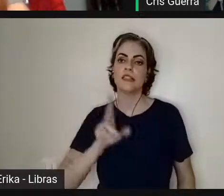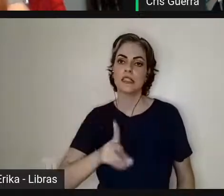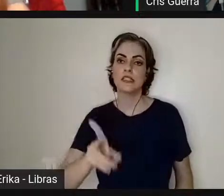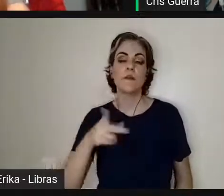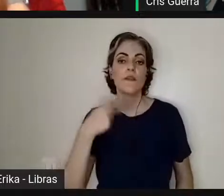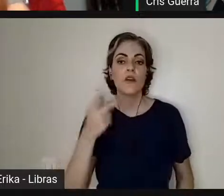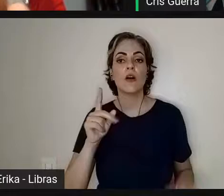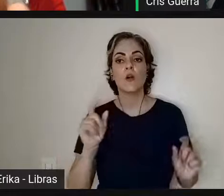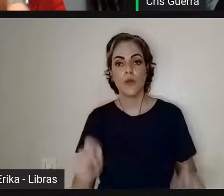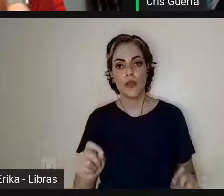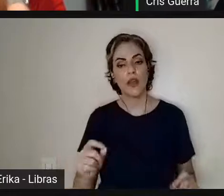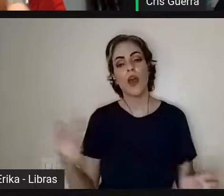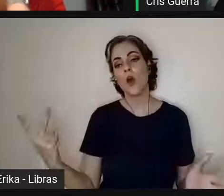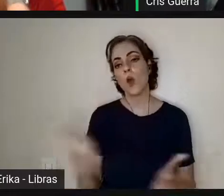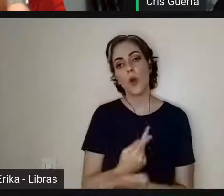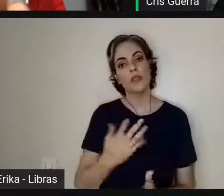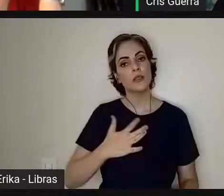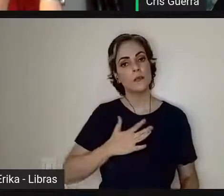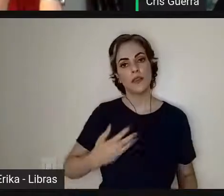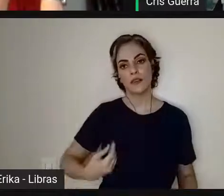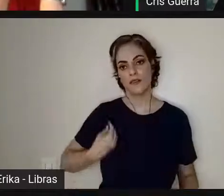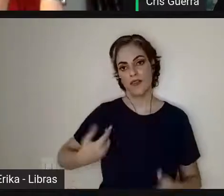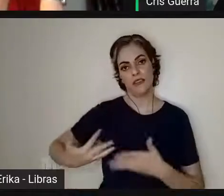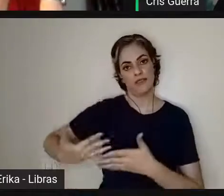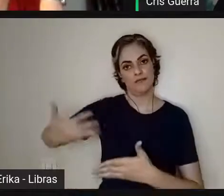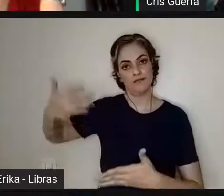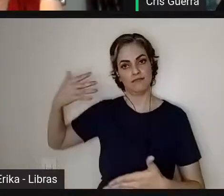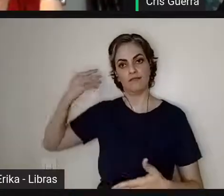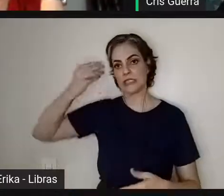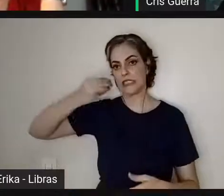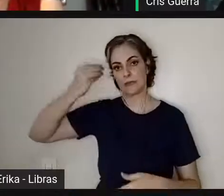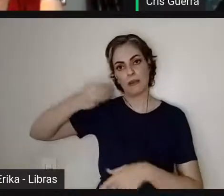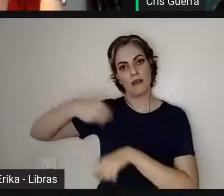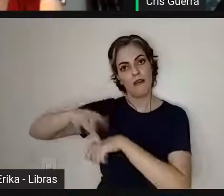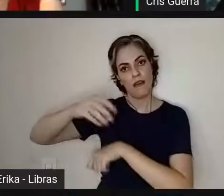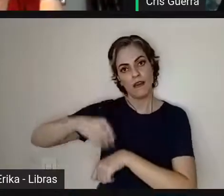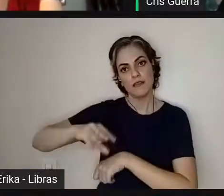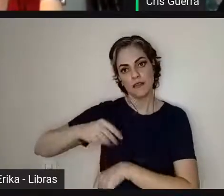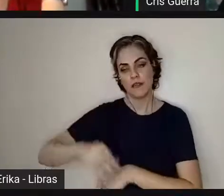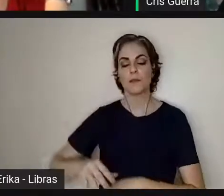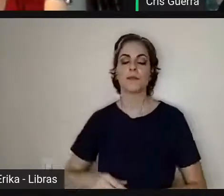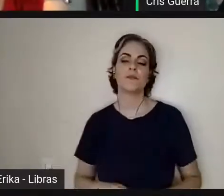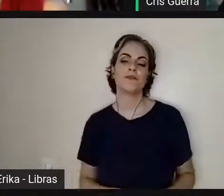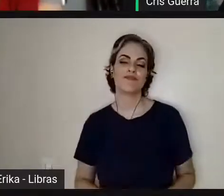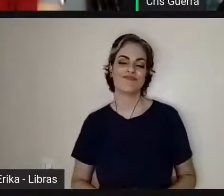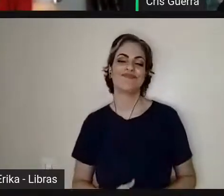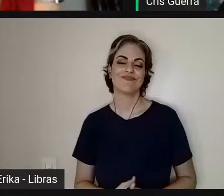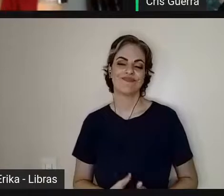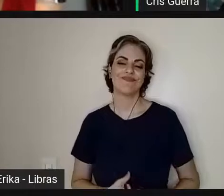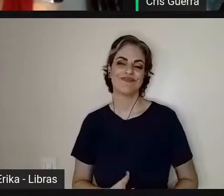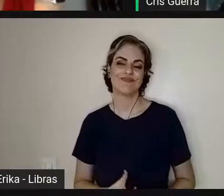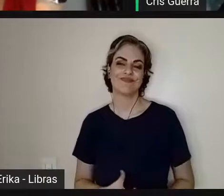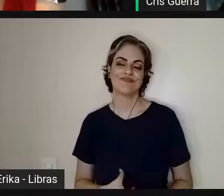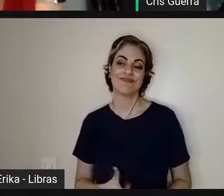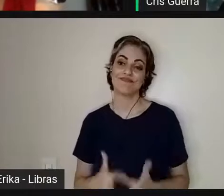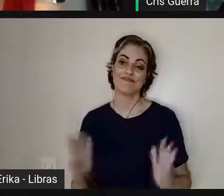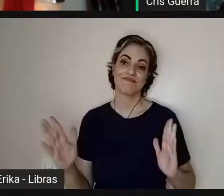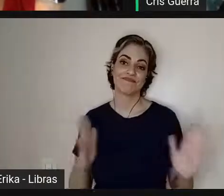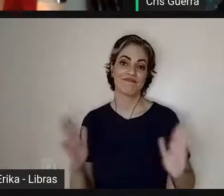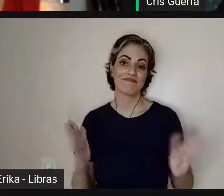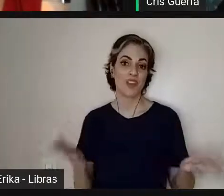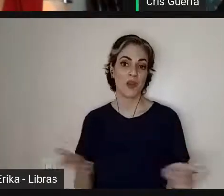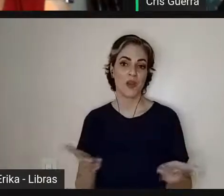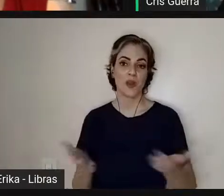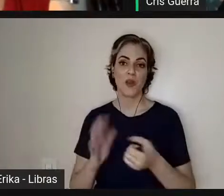dos acontecimentos da minha vida. E é engraçado, né? Aí a gente pega e traz para esse momento de pandemia que a gente está